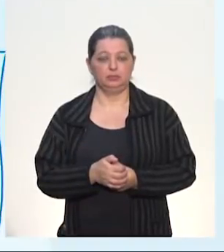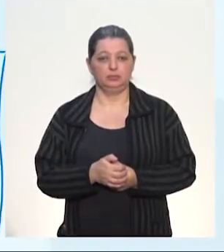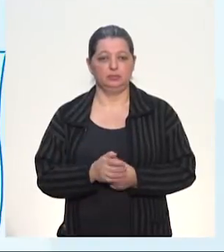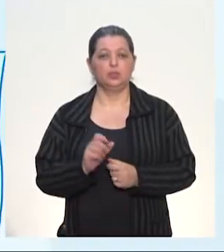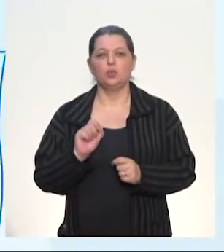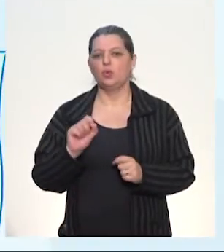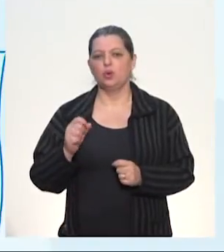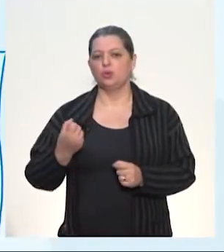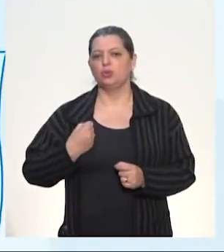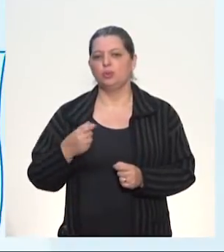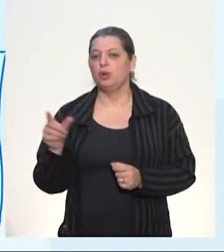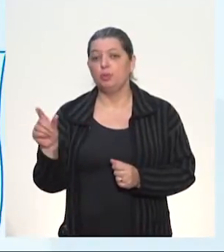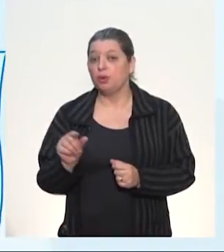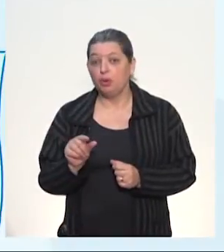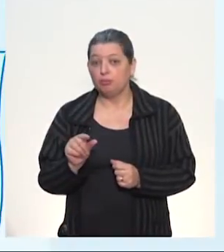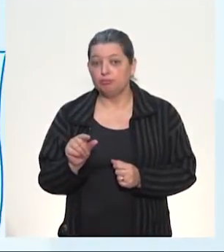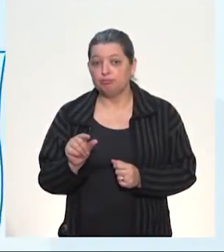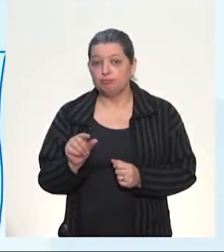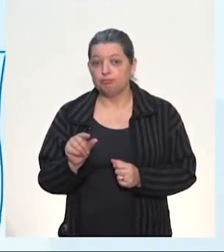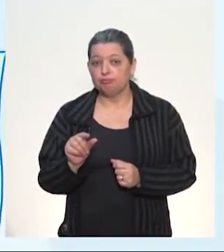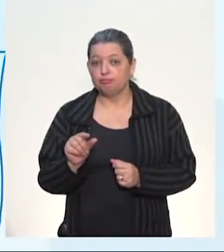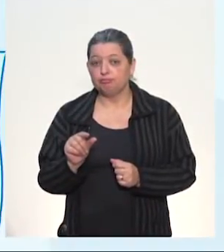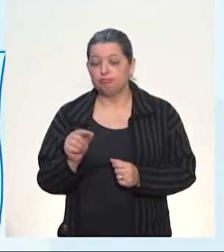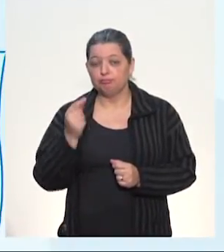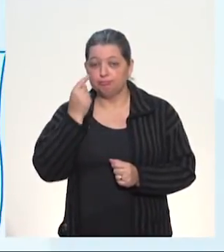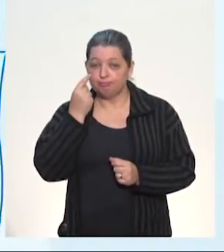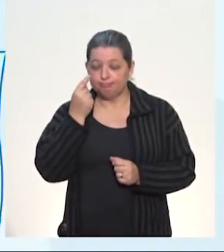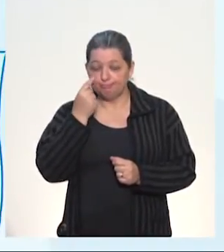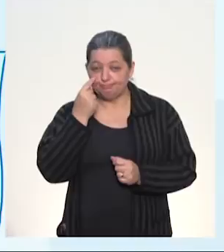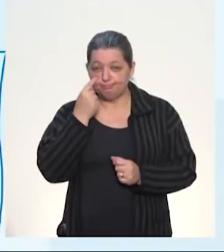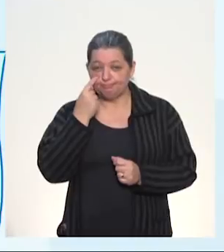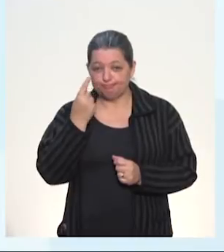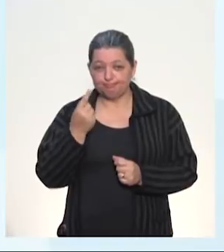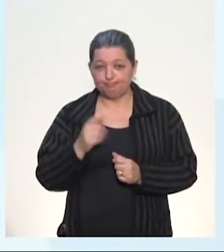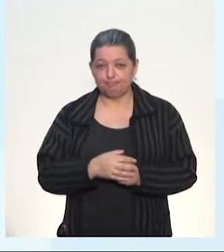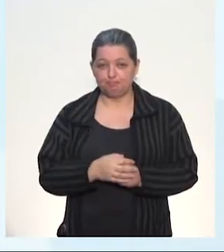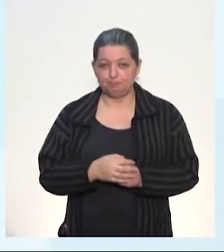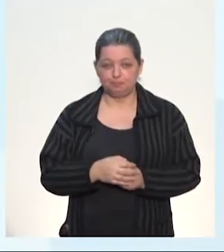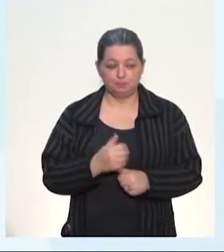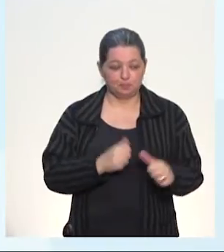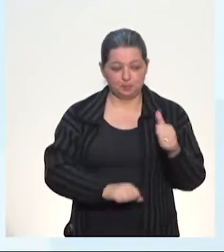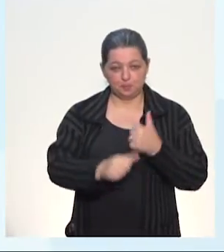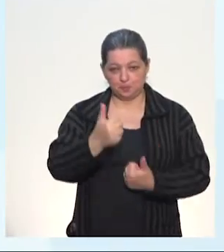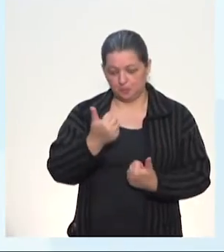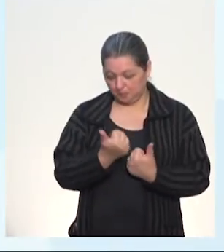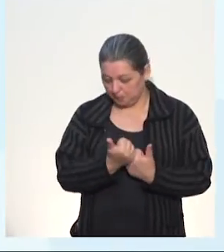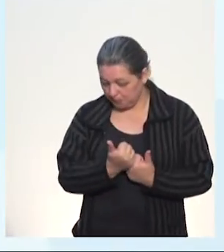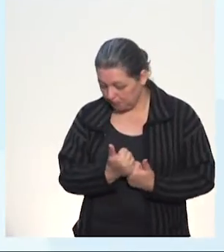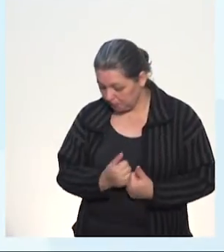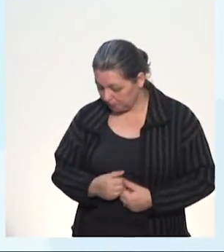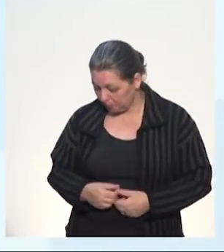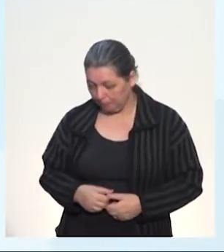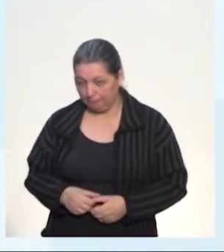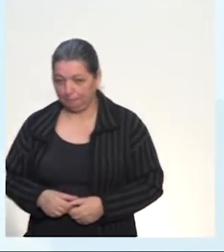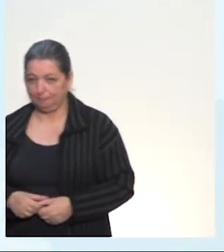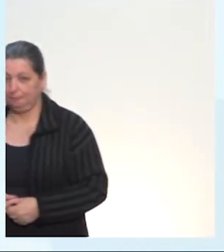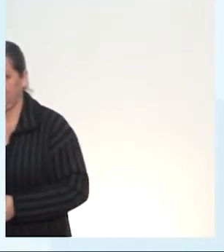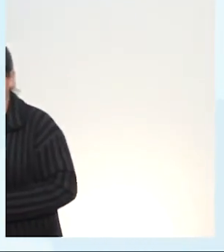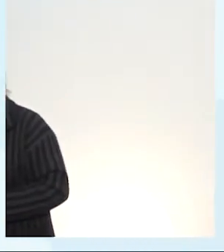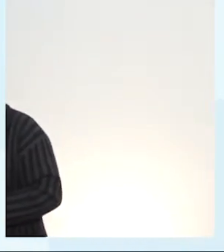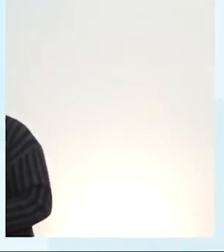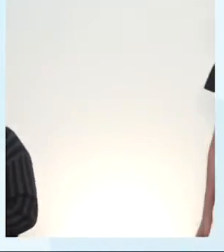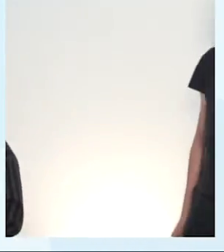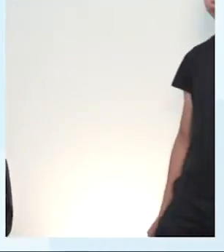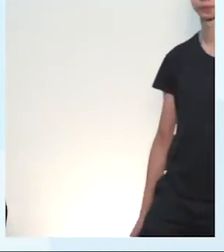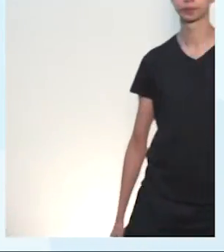números é o menor? Desses números é o menor. Passa mais uma telinha para mim, por favor. Botucatu com